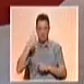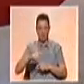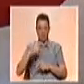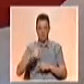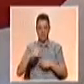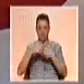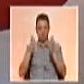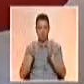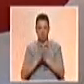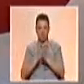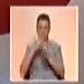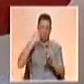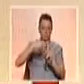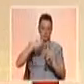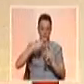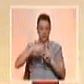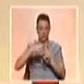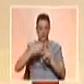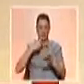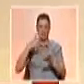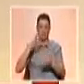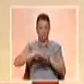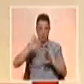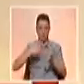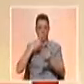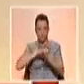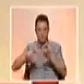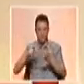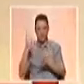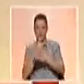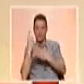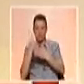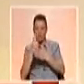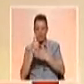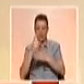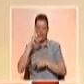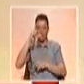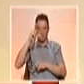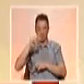e todas elas são vantajosas. A questão da energia, a questão do isolamento, a questão